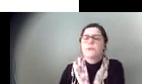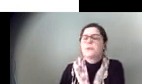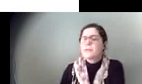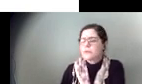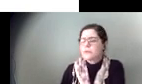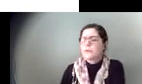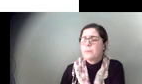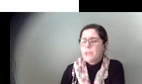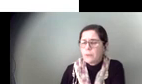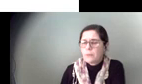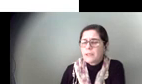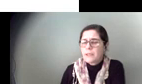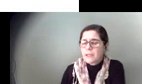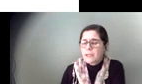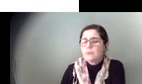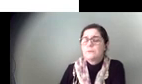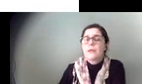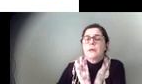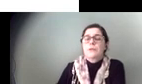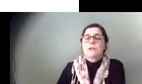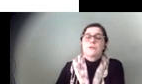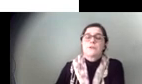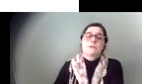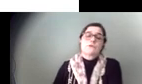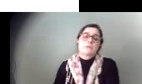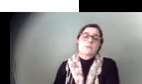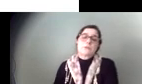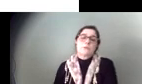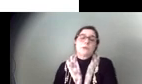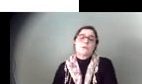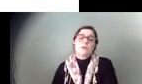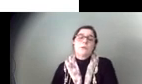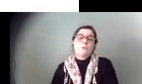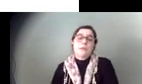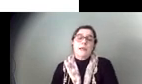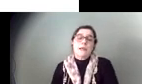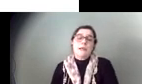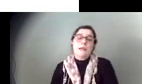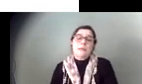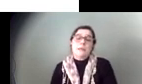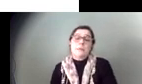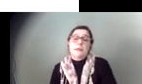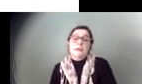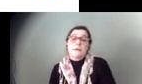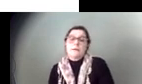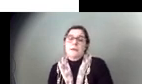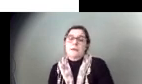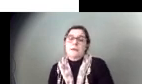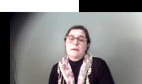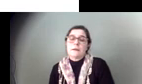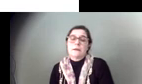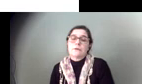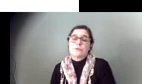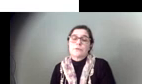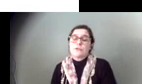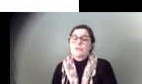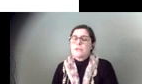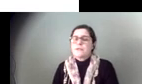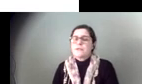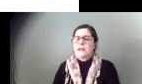E o ano passado foi bem complicado, porque nós não tivemos campeonato nenhum. E também